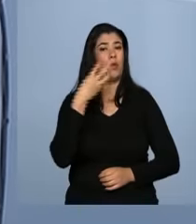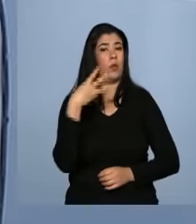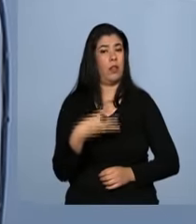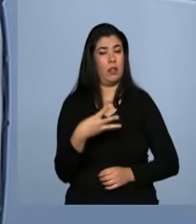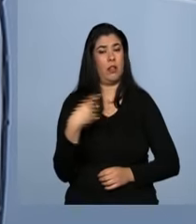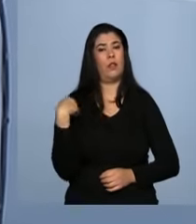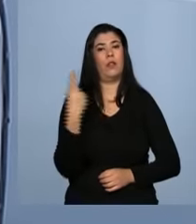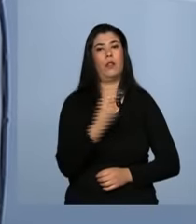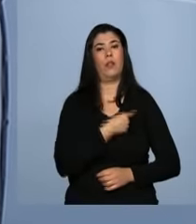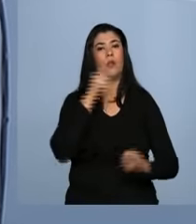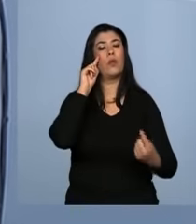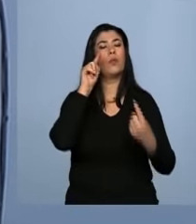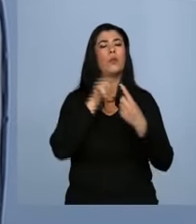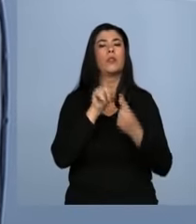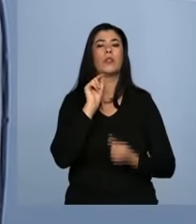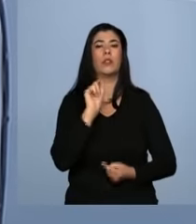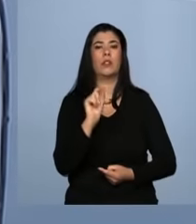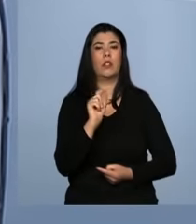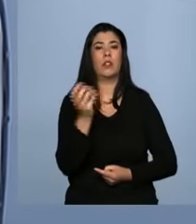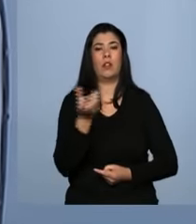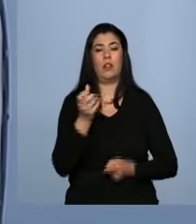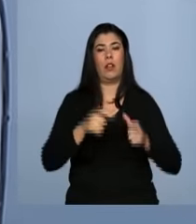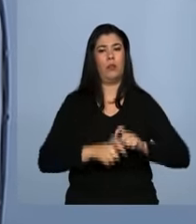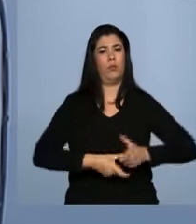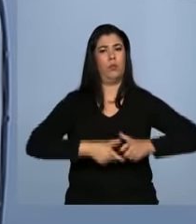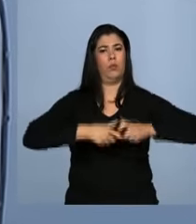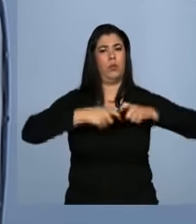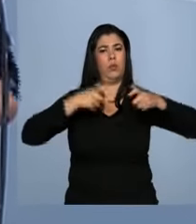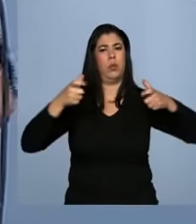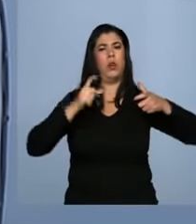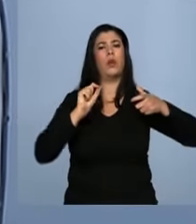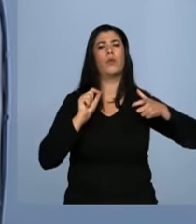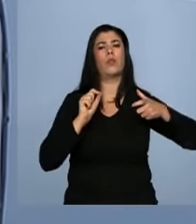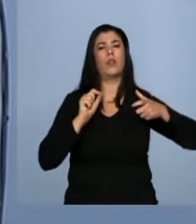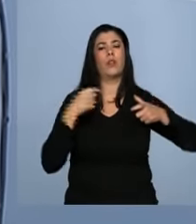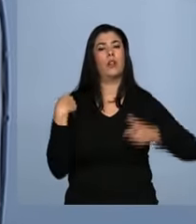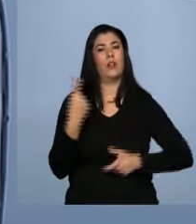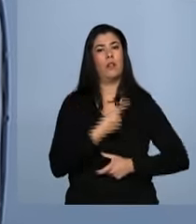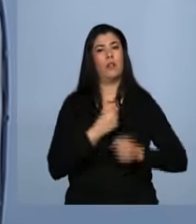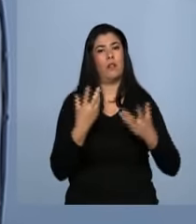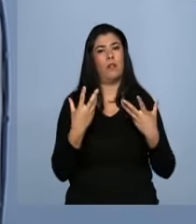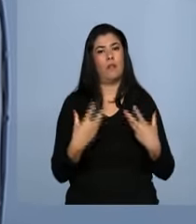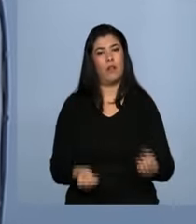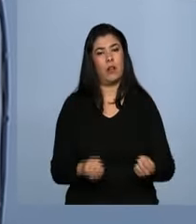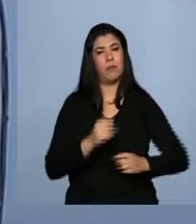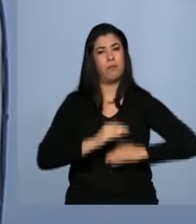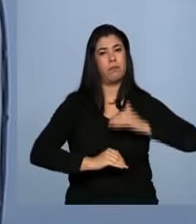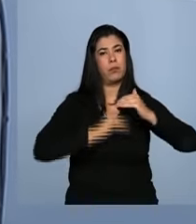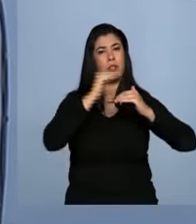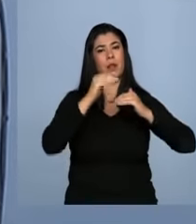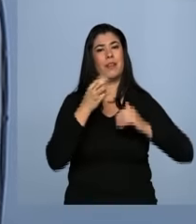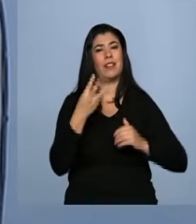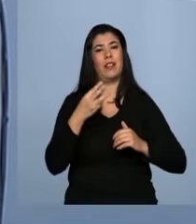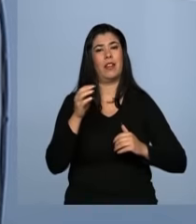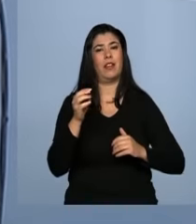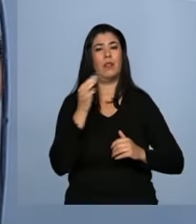estamos querendo aumentar um pouco. Nós iremos para 3 milhões.